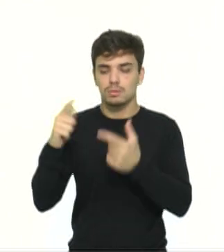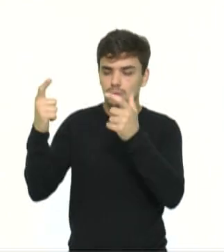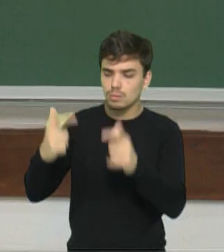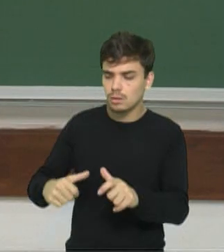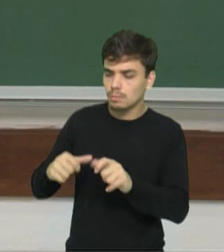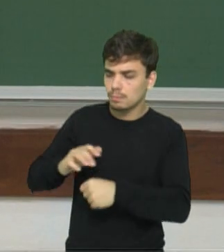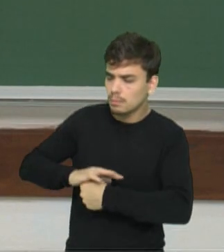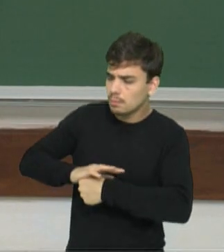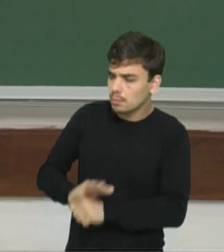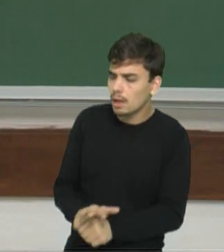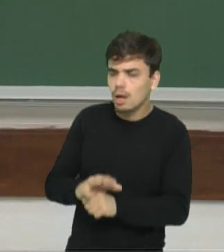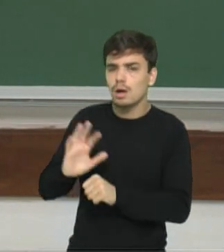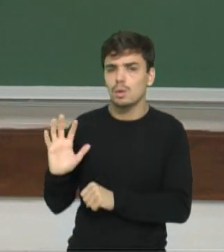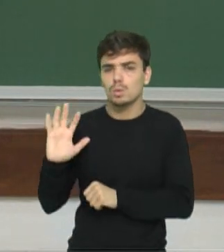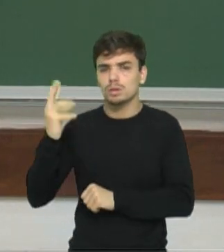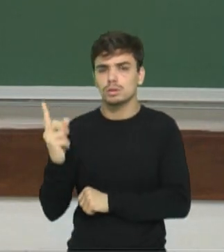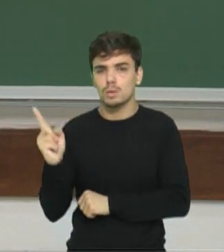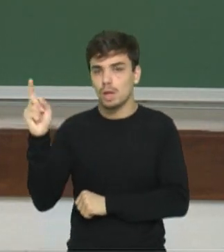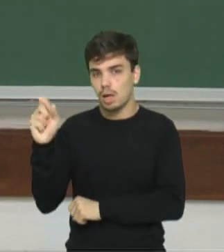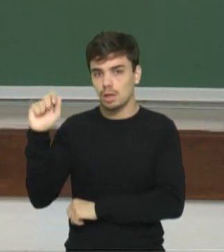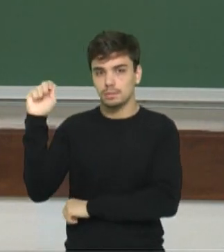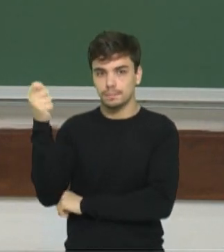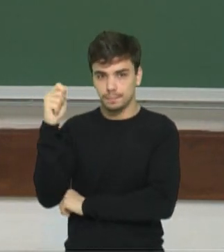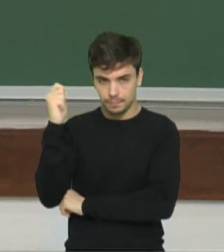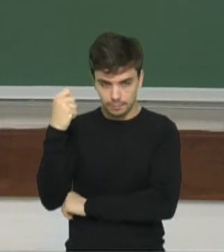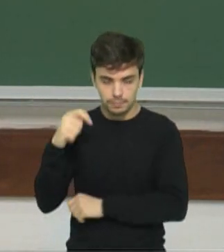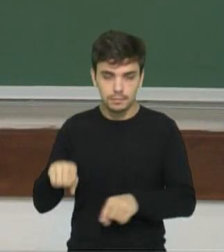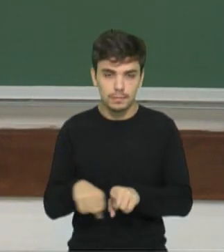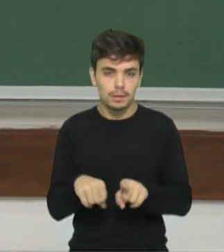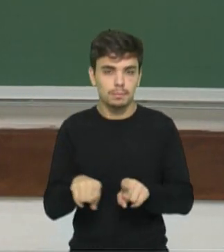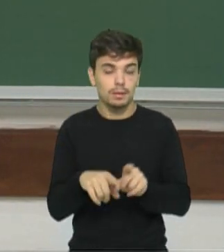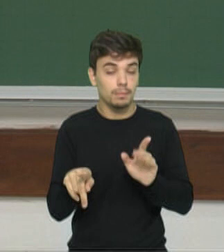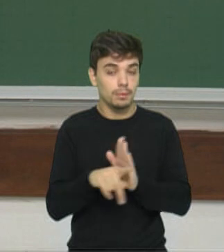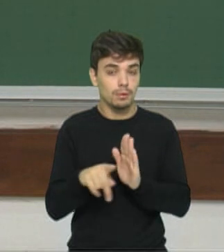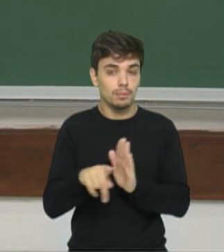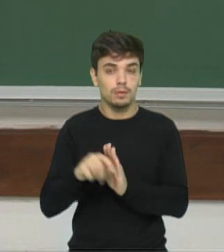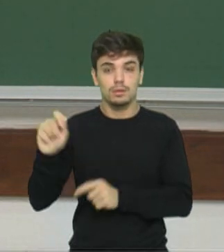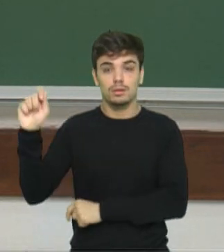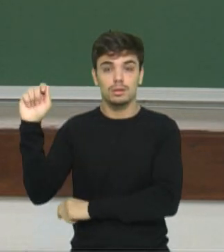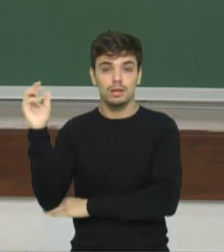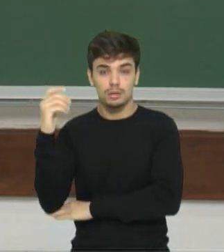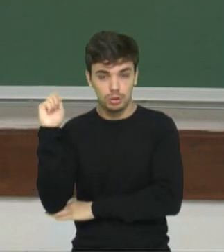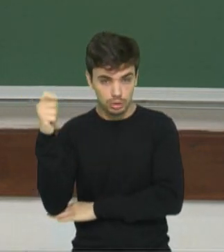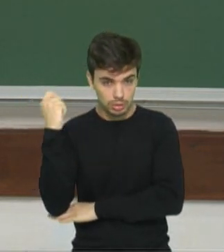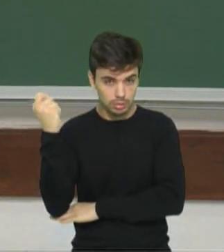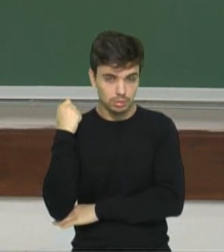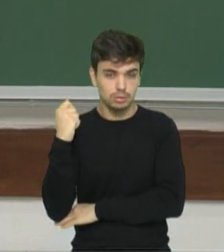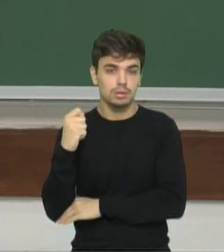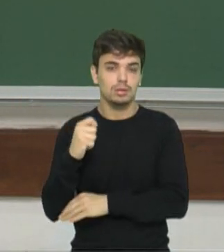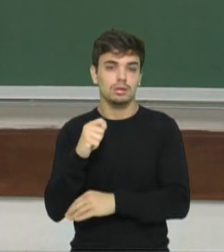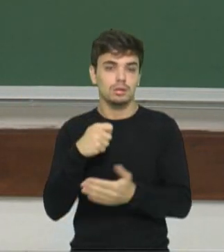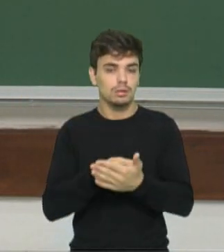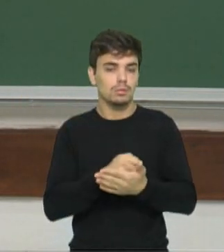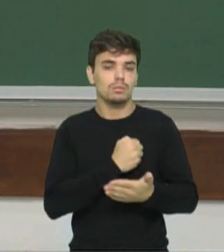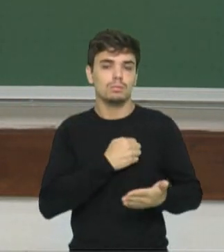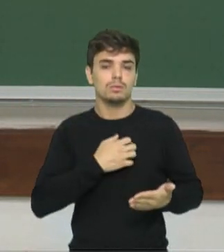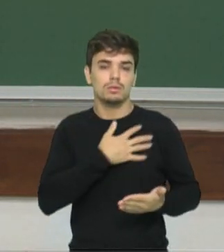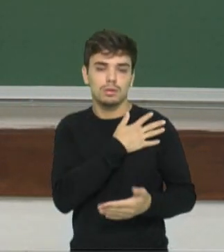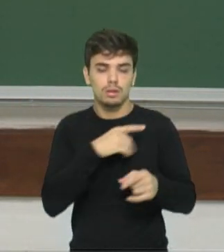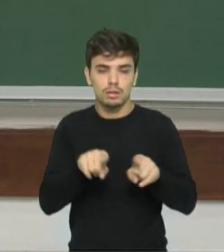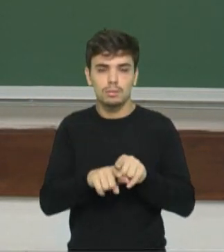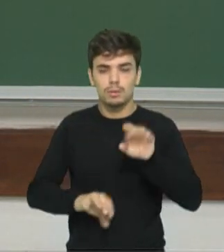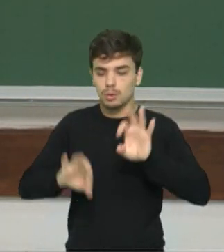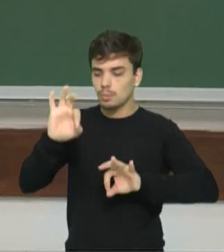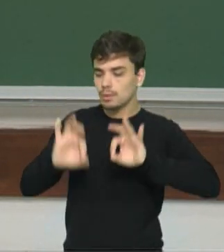essa repressão aconteceu na Argentina, a própria ditadura militar na Argentina e a Operação Cóndor. Então a gente vai dar